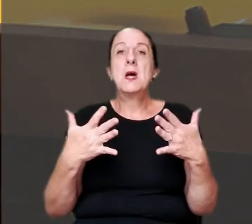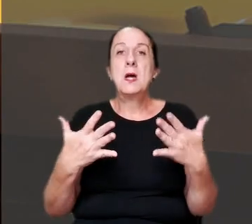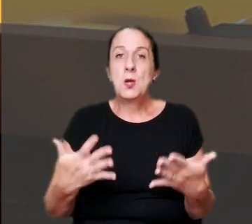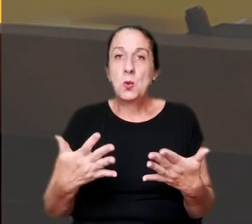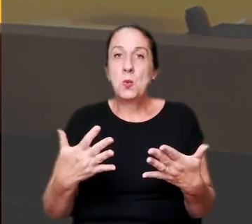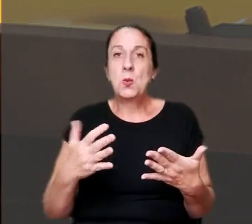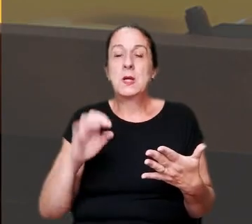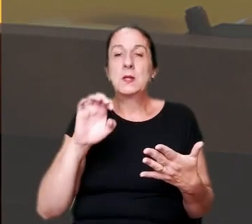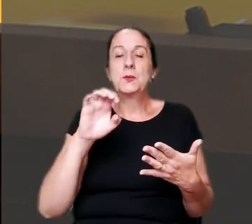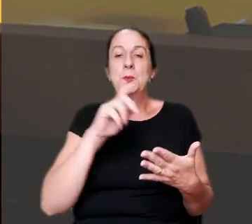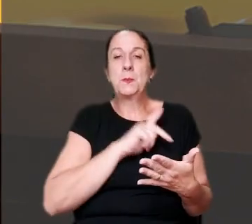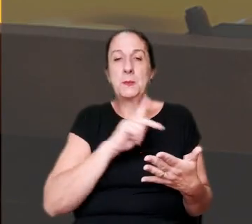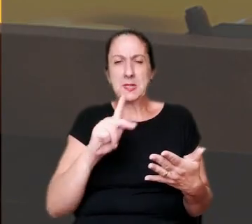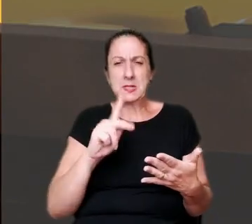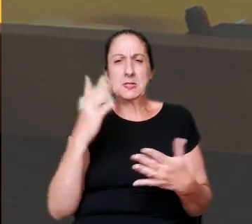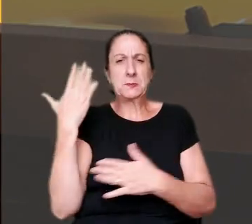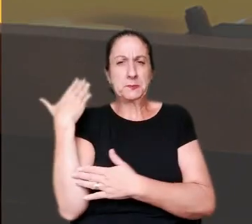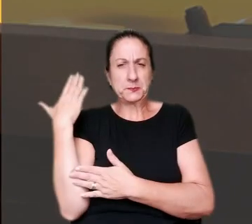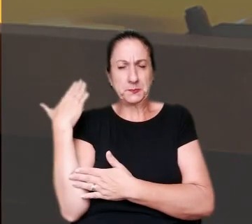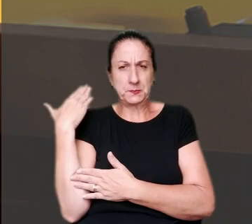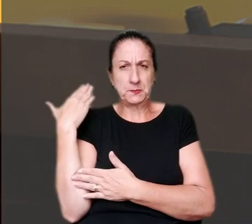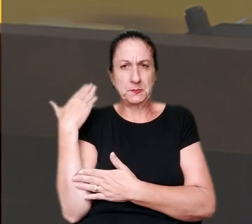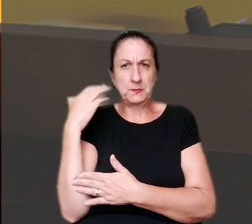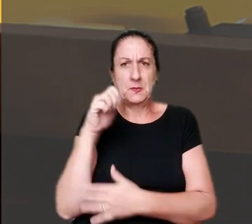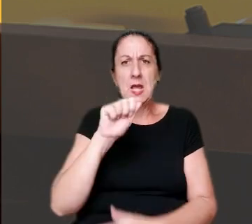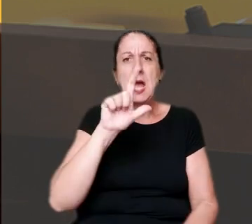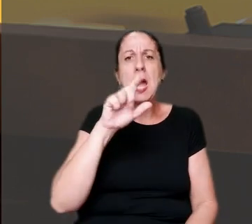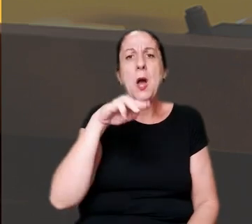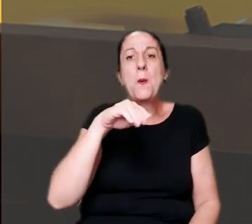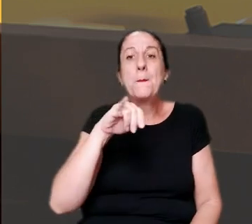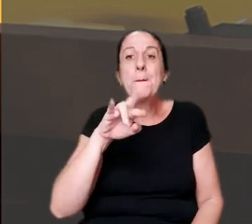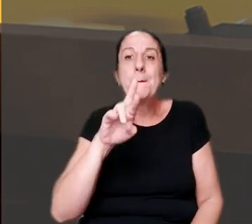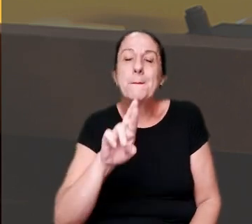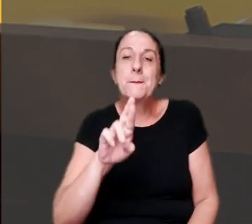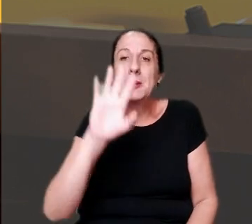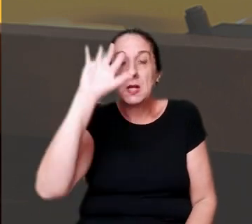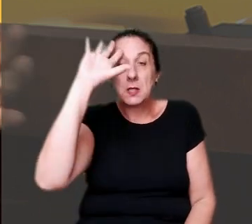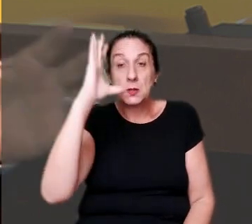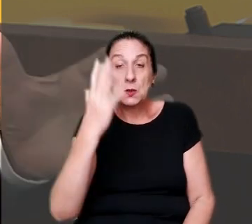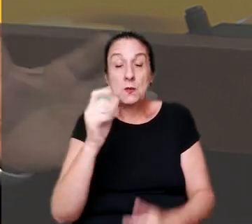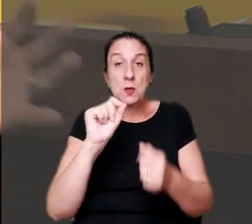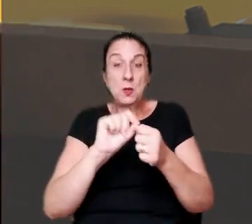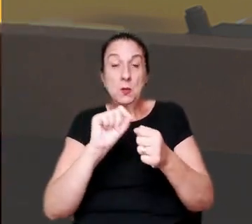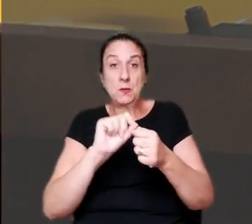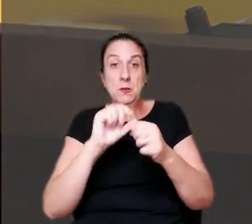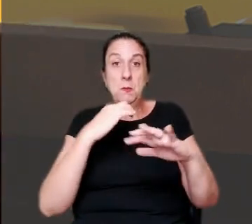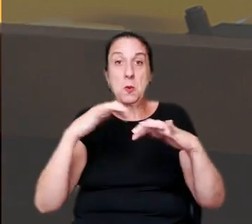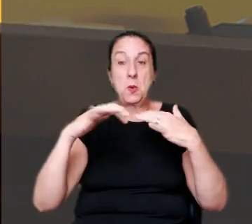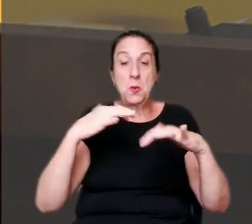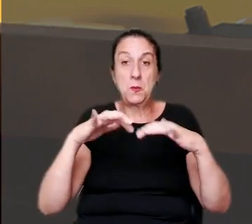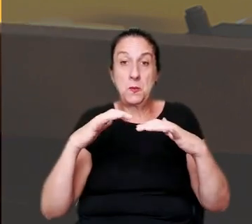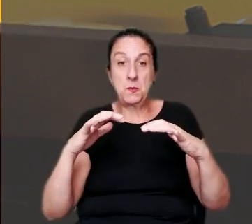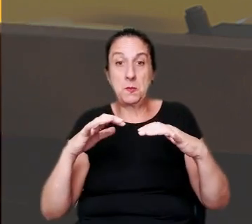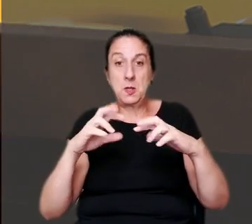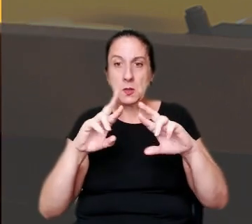Quando o ministro-presidente da época, o Almir Pazianotto, resolveu fazer aquele grande mutirão